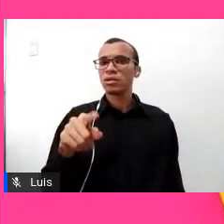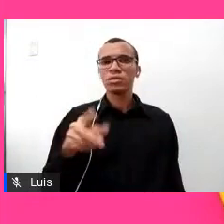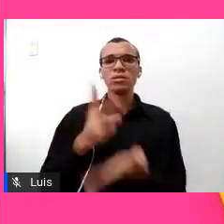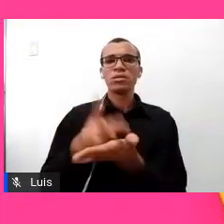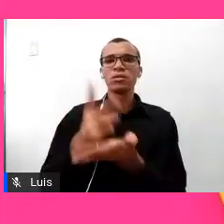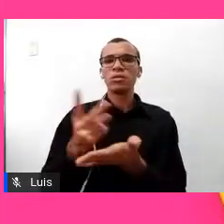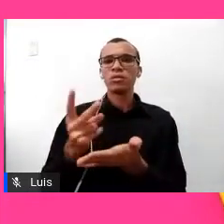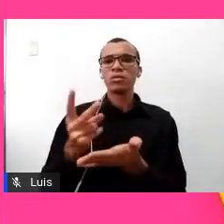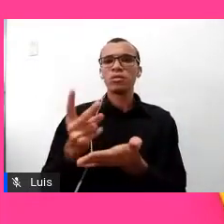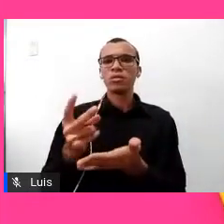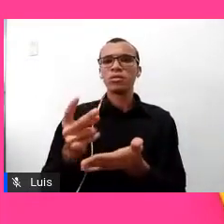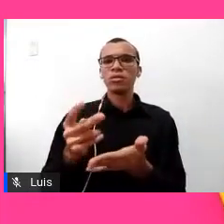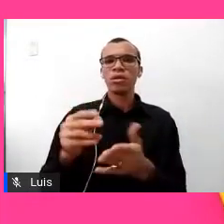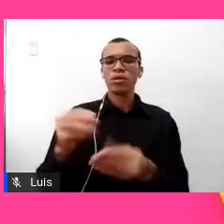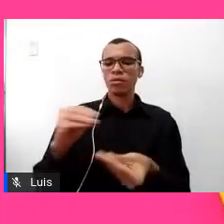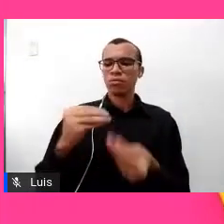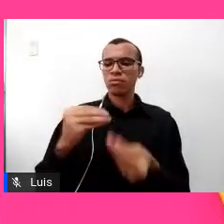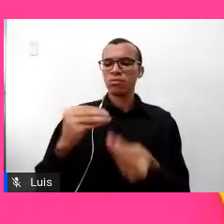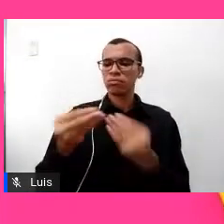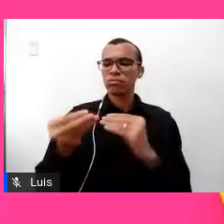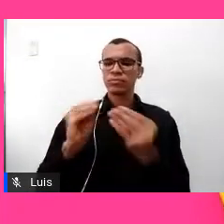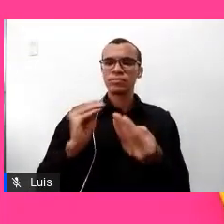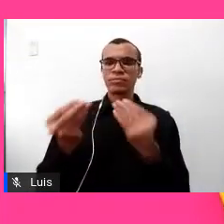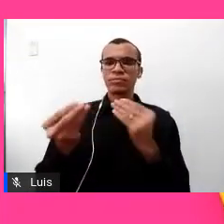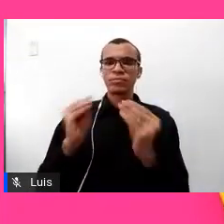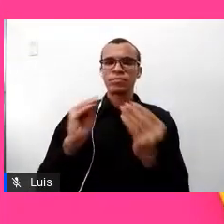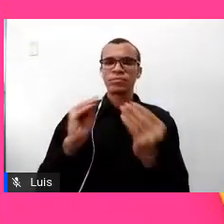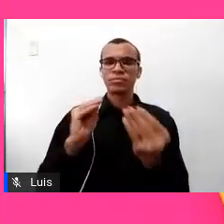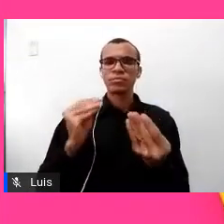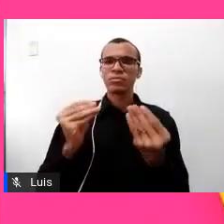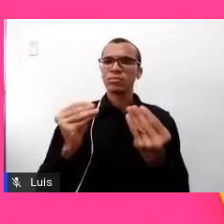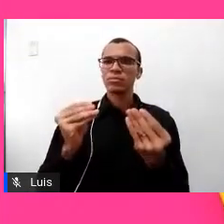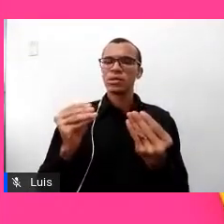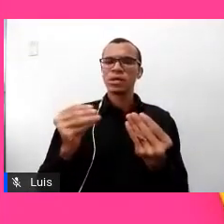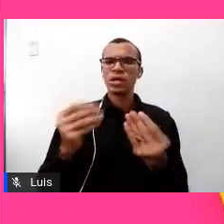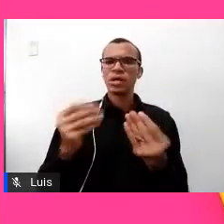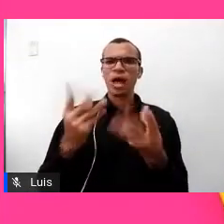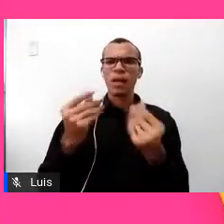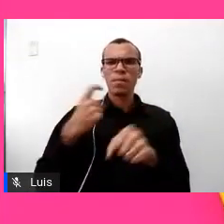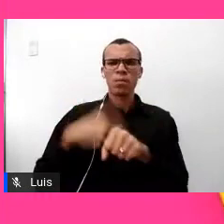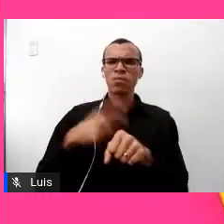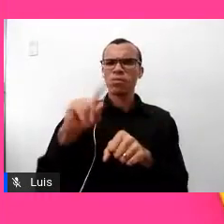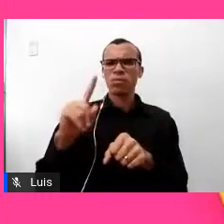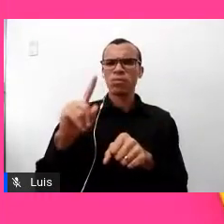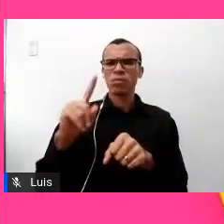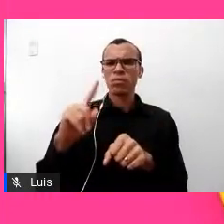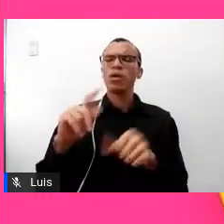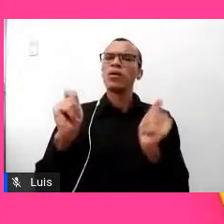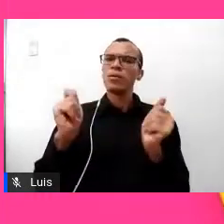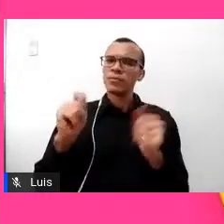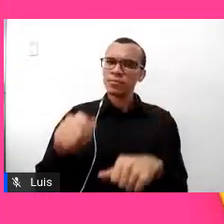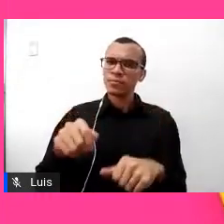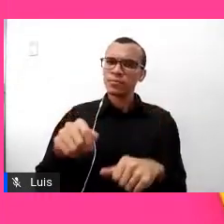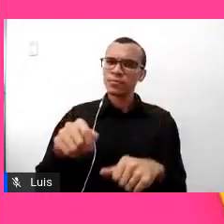tem muitas partes. Eu posso abrir aqui o espaço, passar a